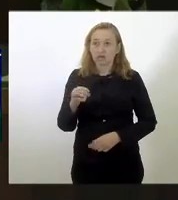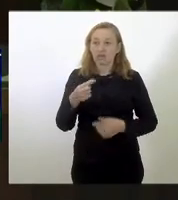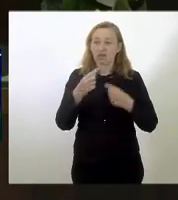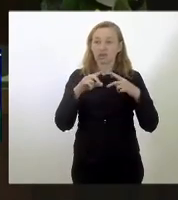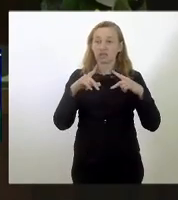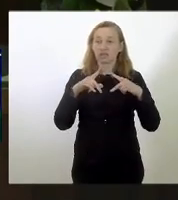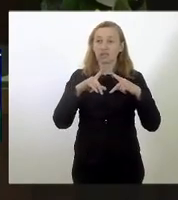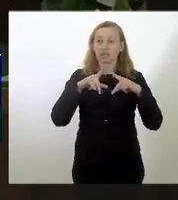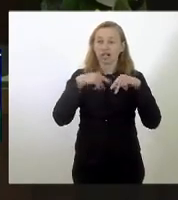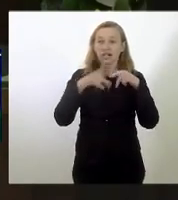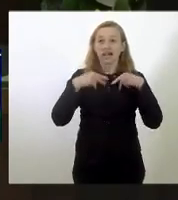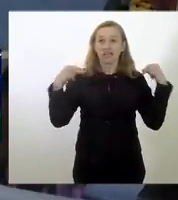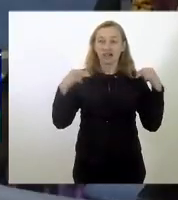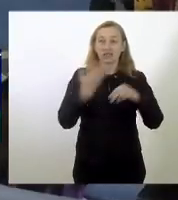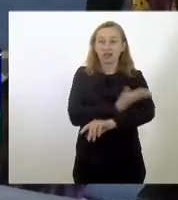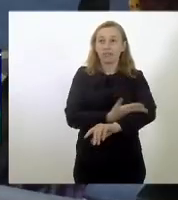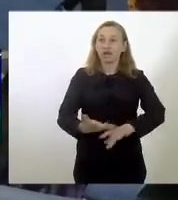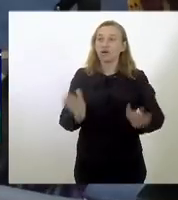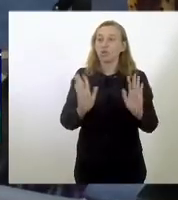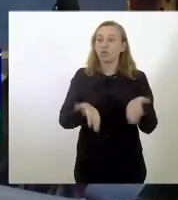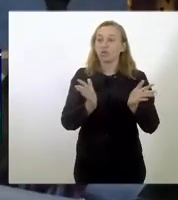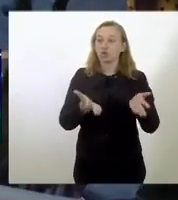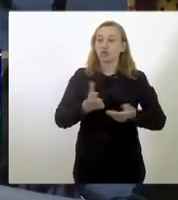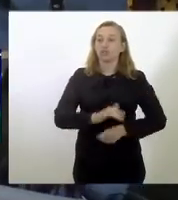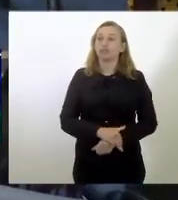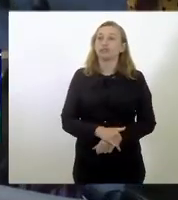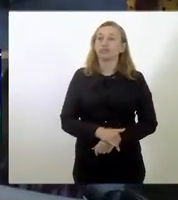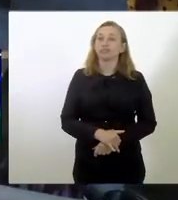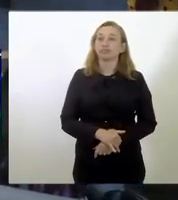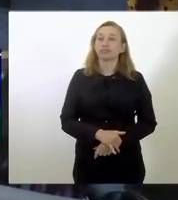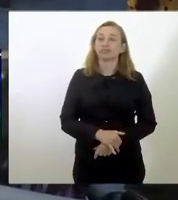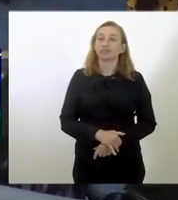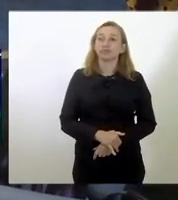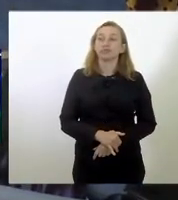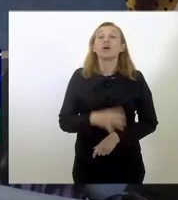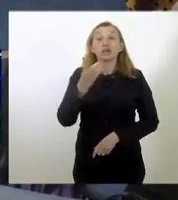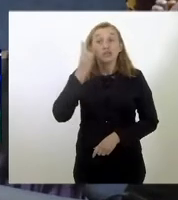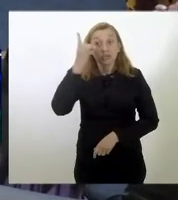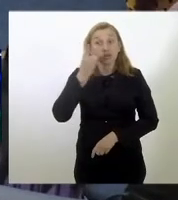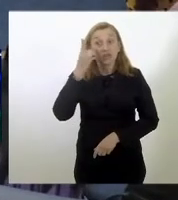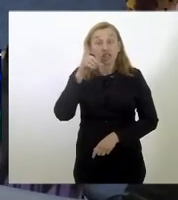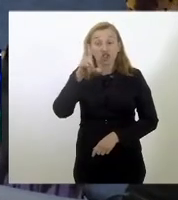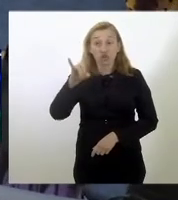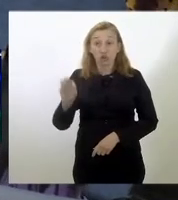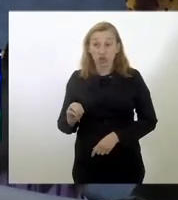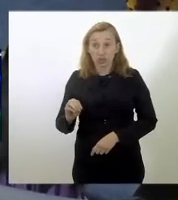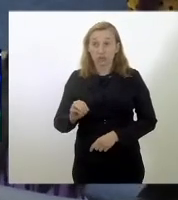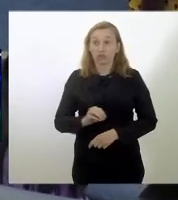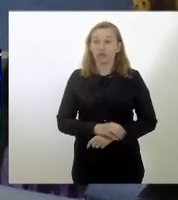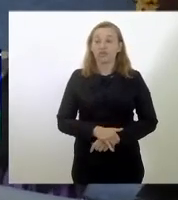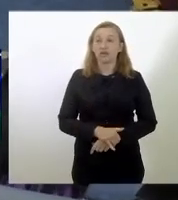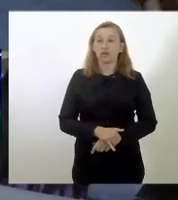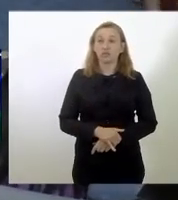hoje. Deputado Pedro Ricardo. Deputado Dionísio Lins.